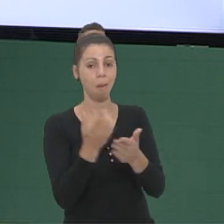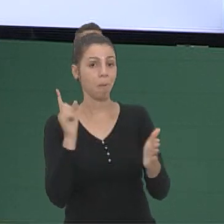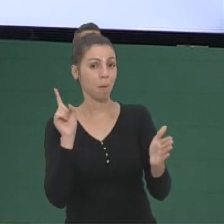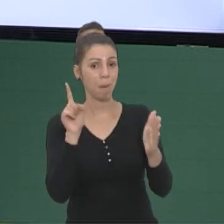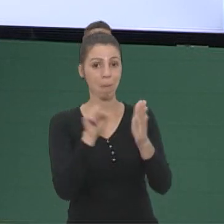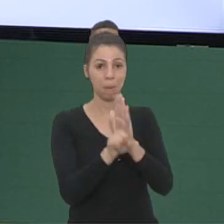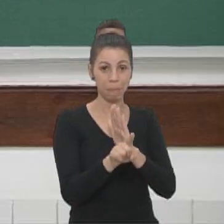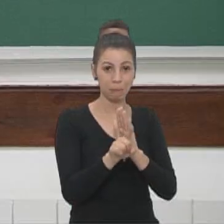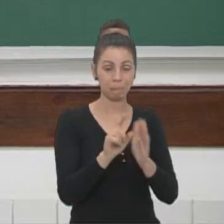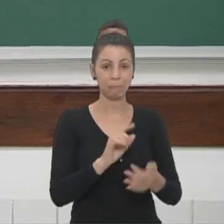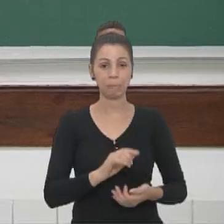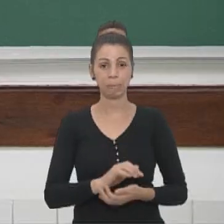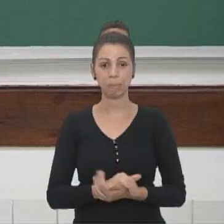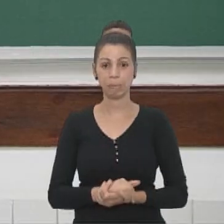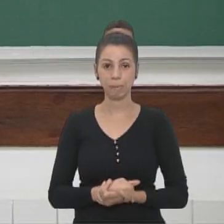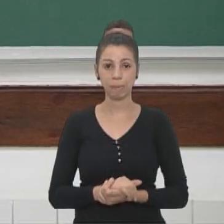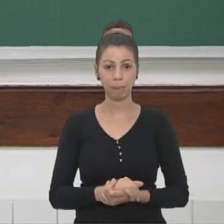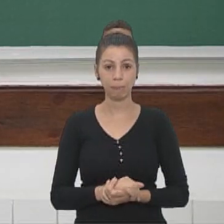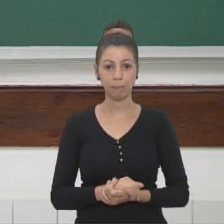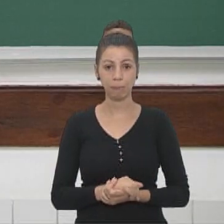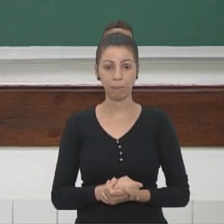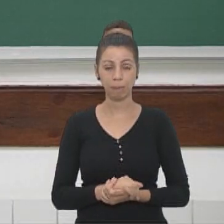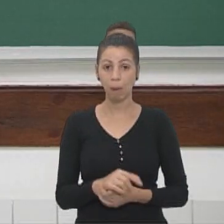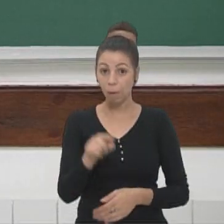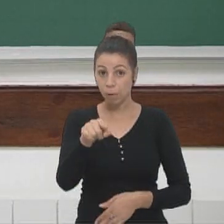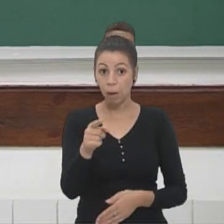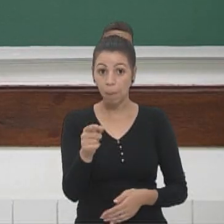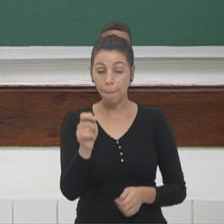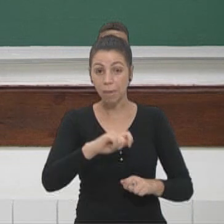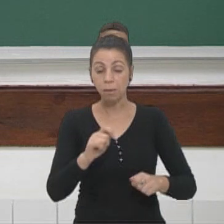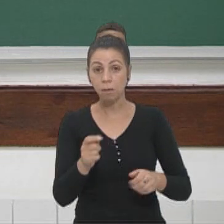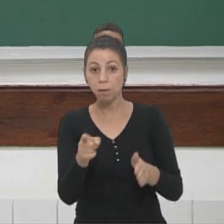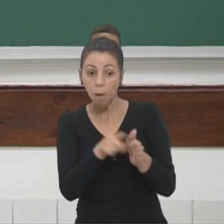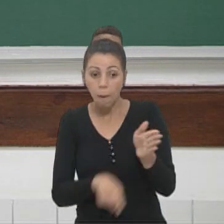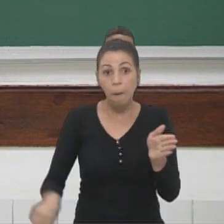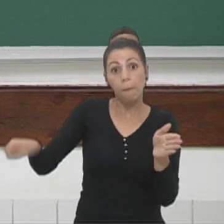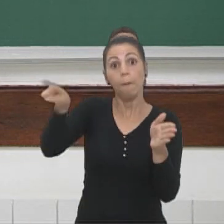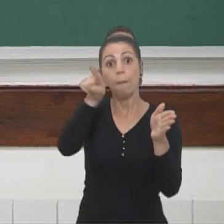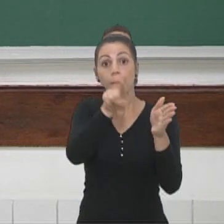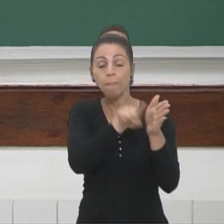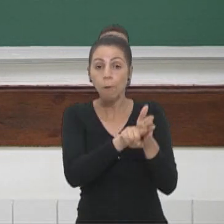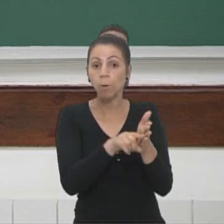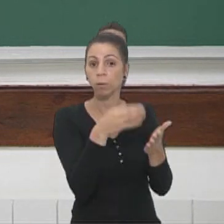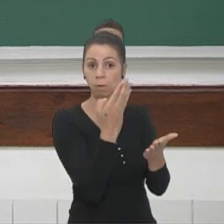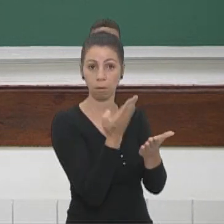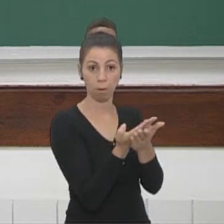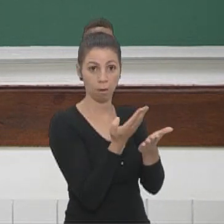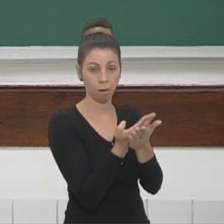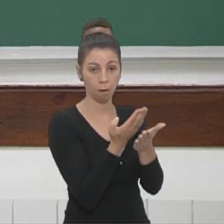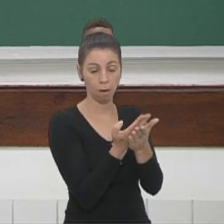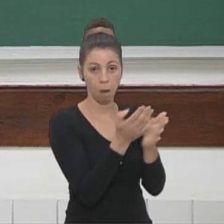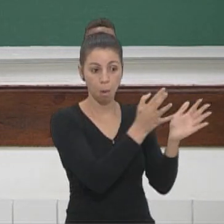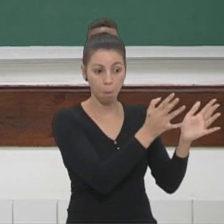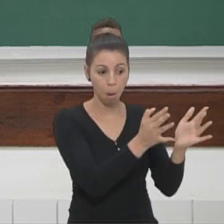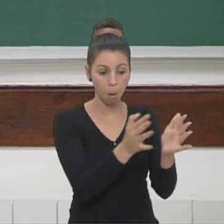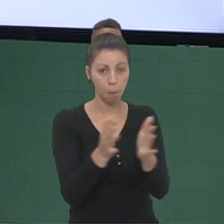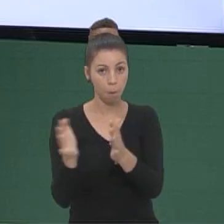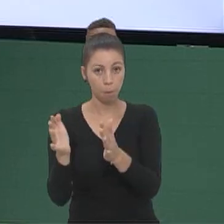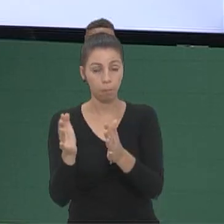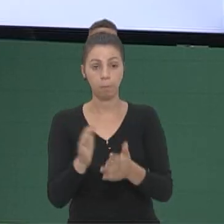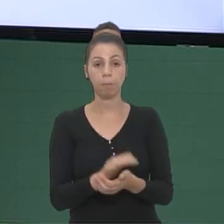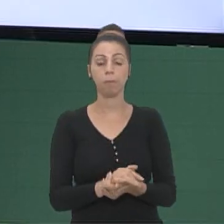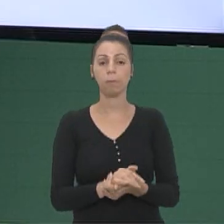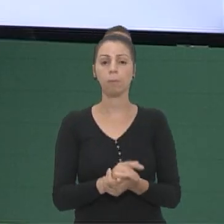um juego. E aí vocês têm que relembrar do que nós conversamos juntos aqui na nossa aula, ok? Vamos observar aqui